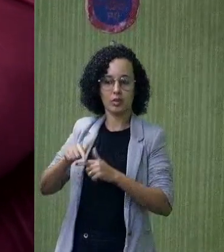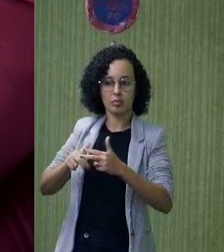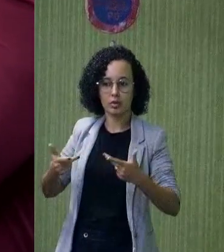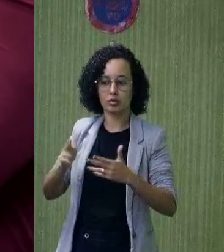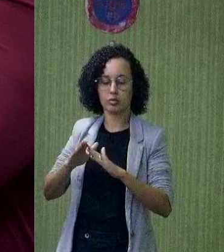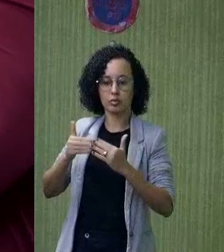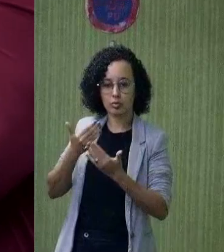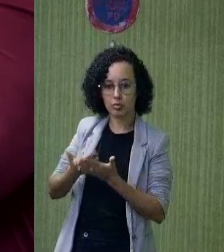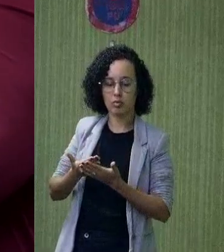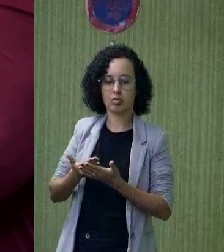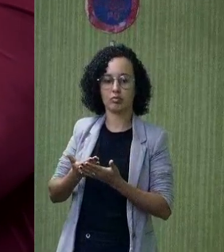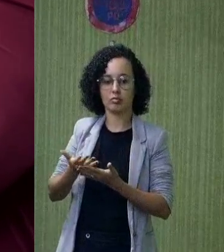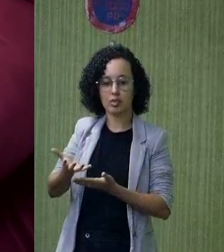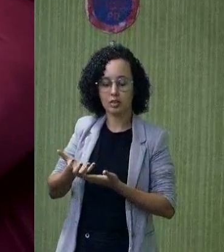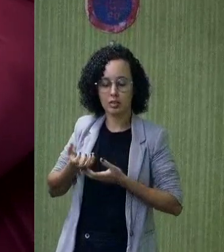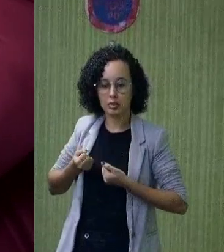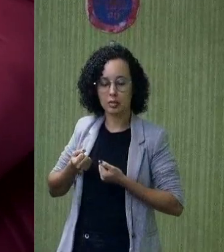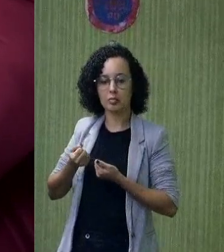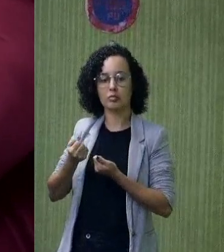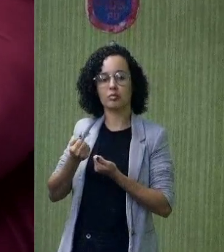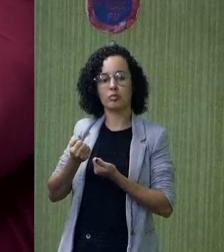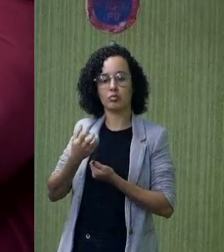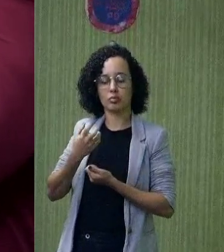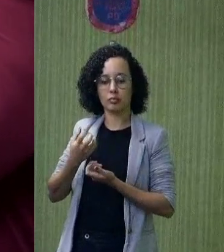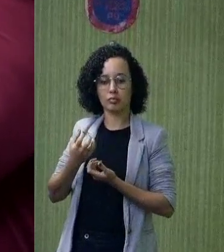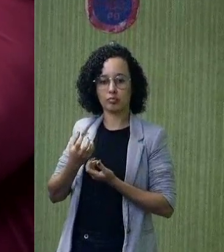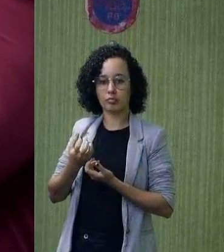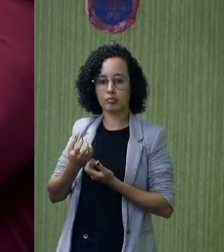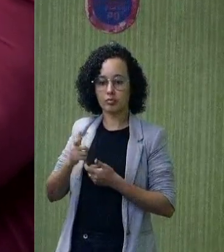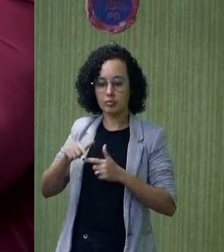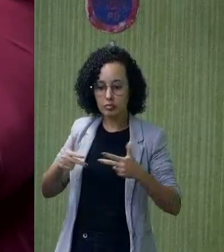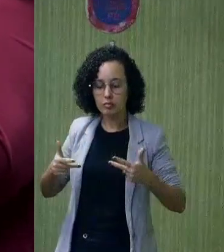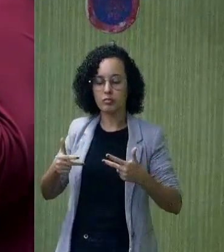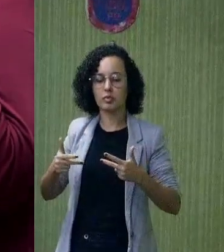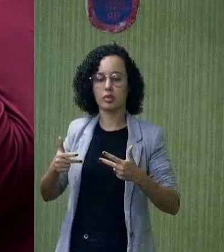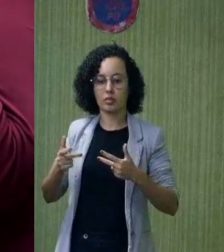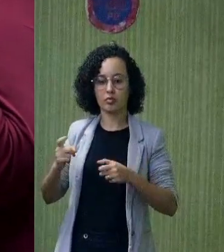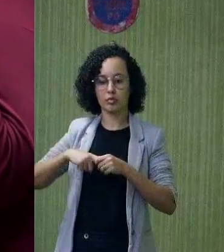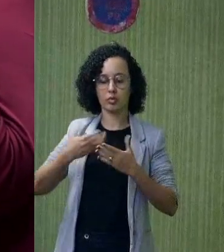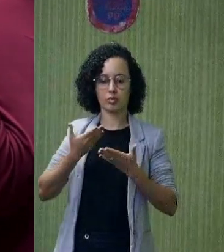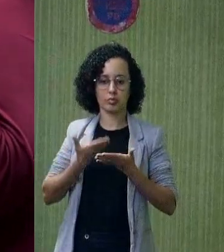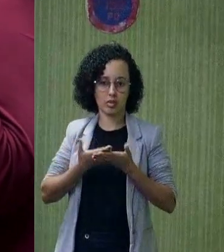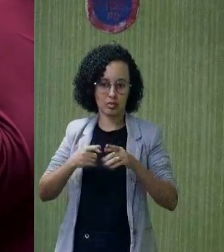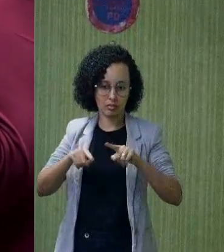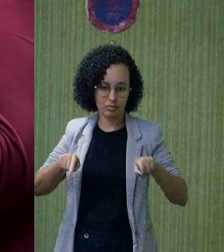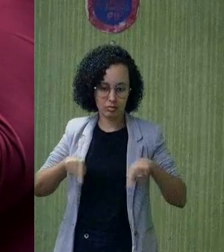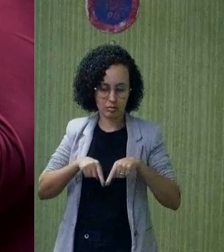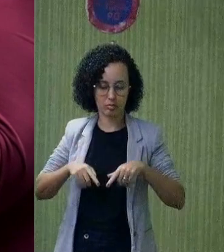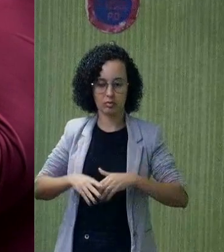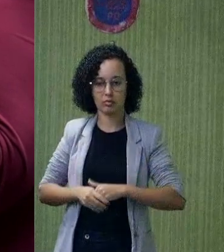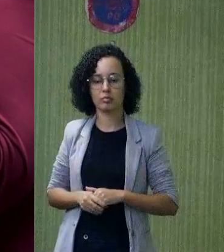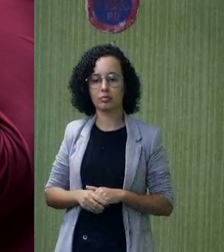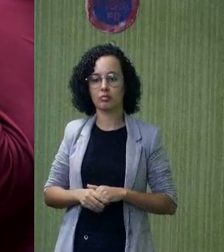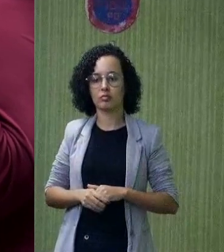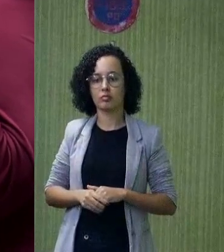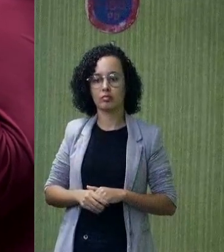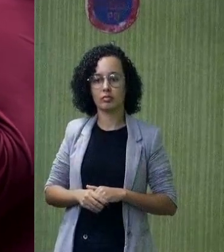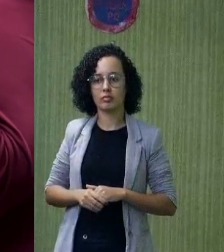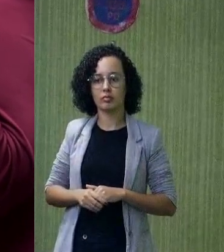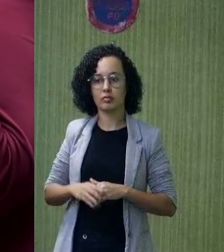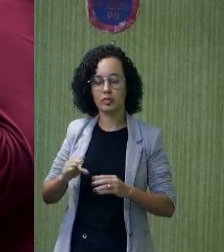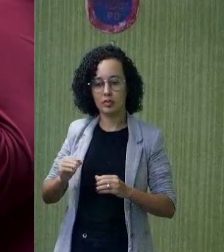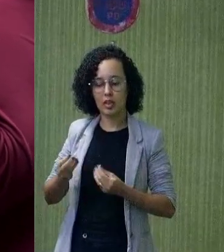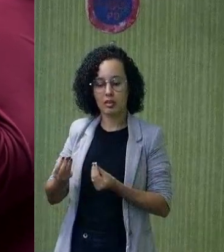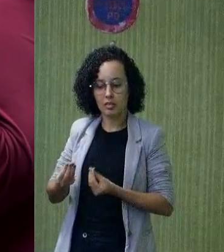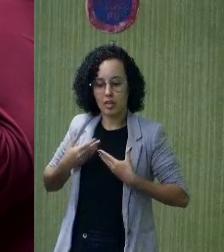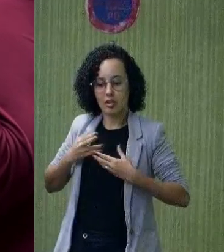recebeu a doação ali voltou pra sala dela né e o quanto né nos fortalece